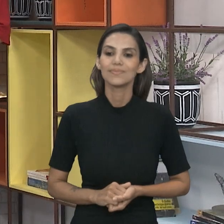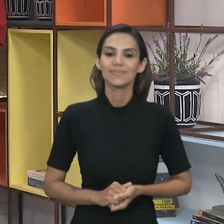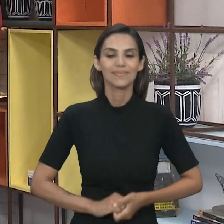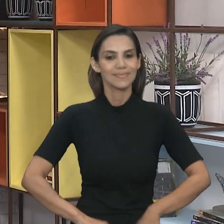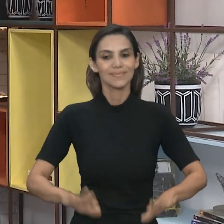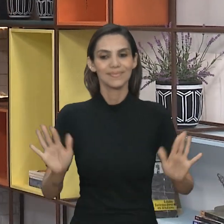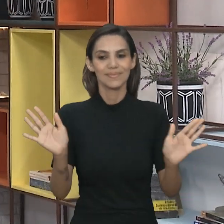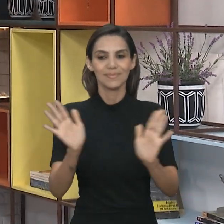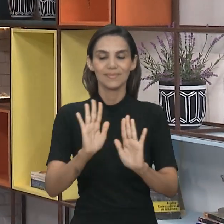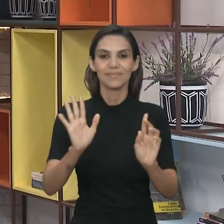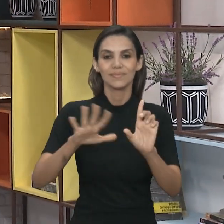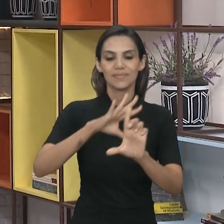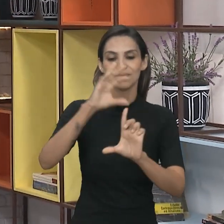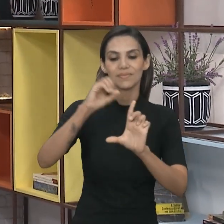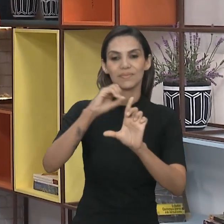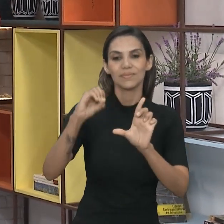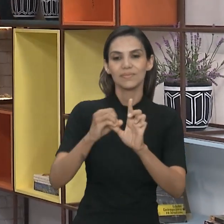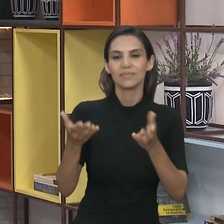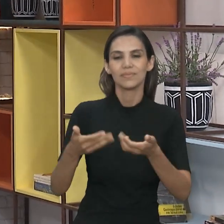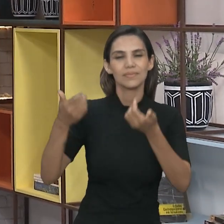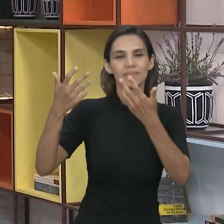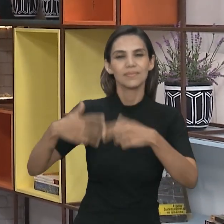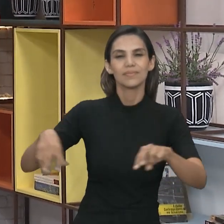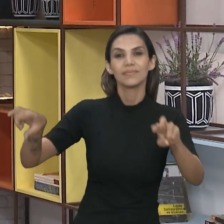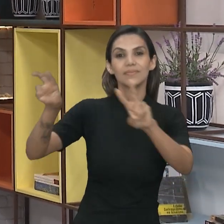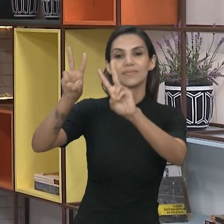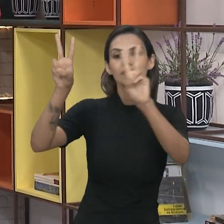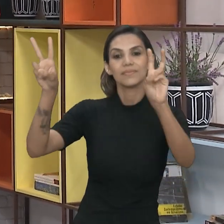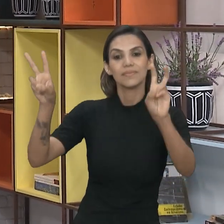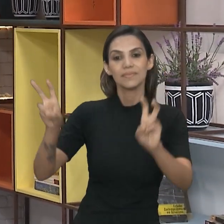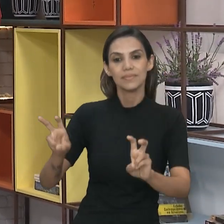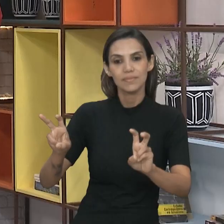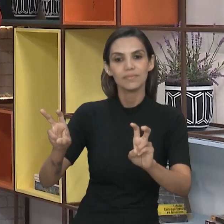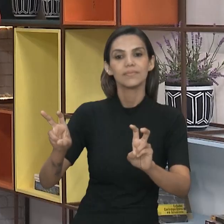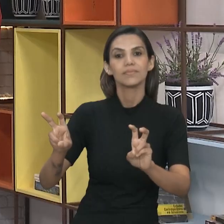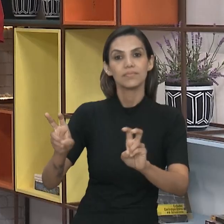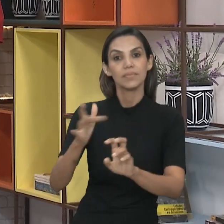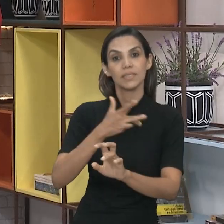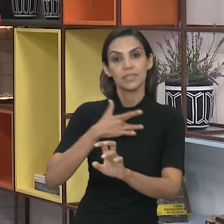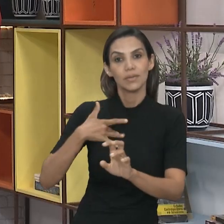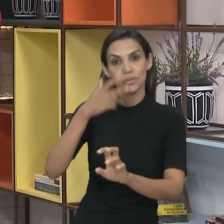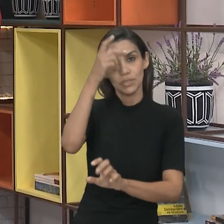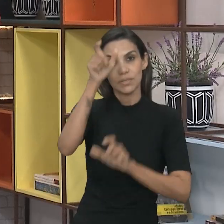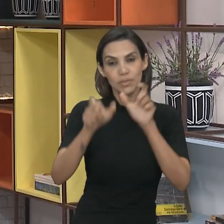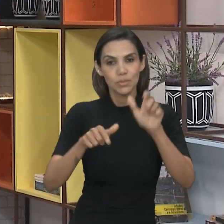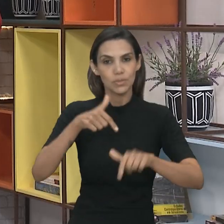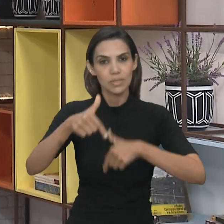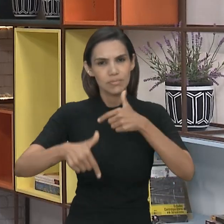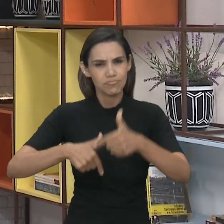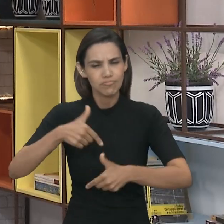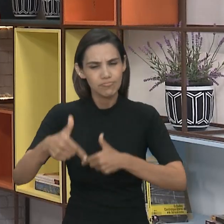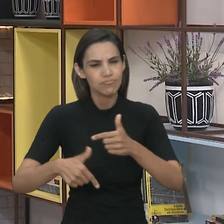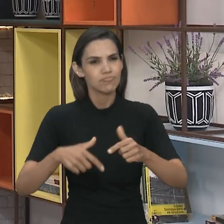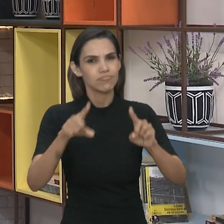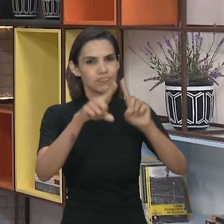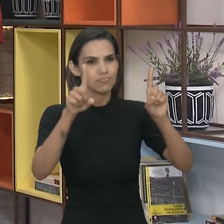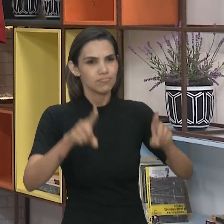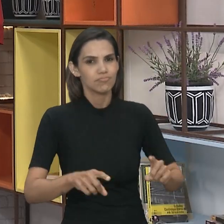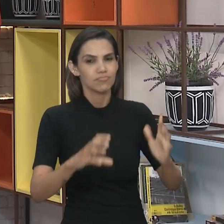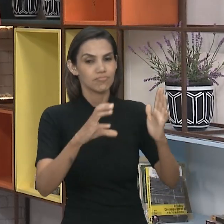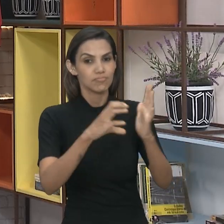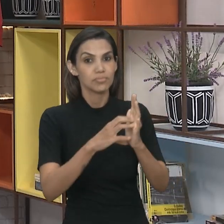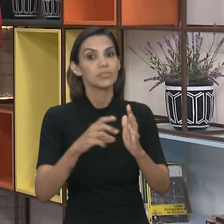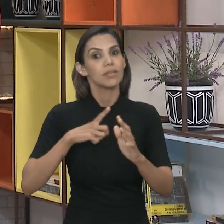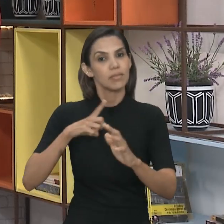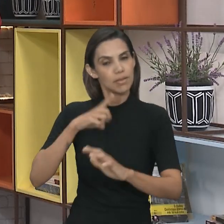Olá, pessoal! No Mundo UFG de hoje, vamos falar sobre a saúde do servidor. A Pró-Reitoria de Gestão de